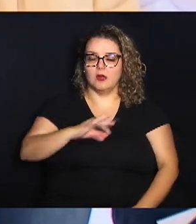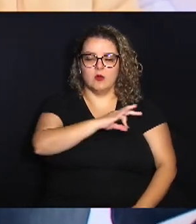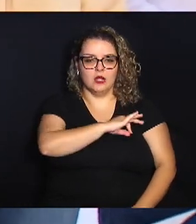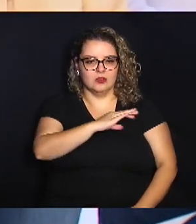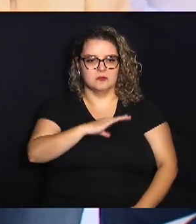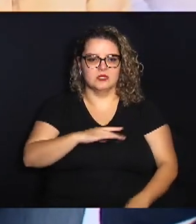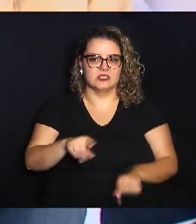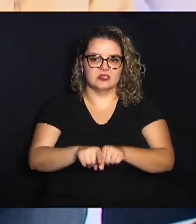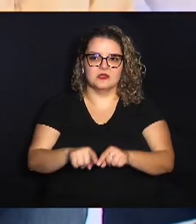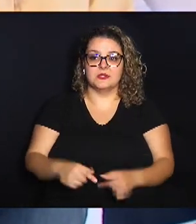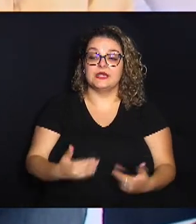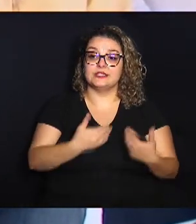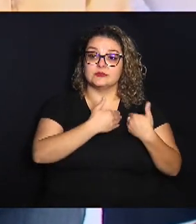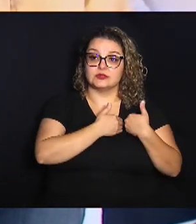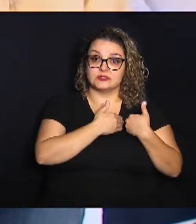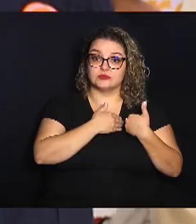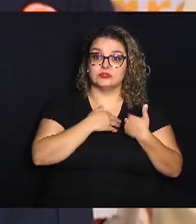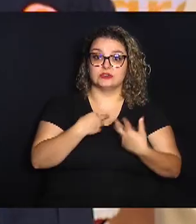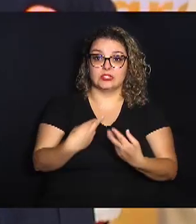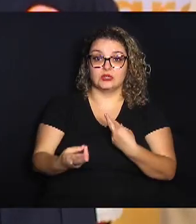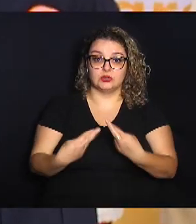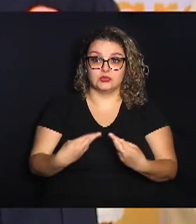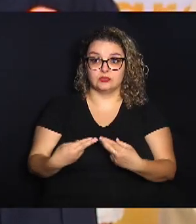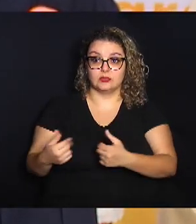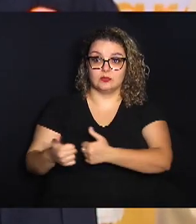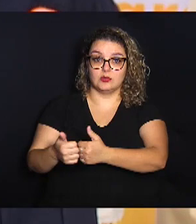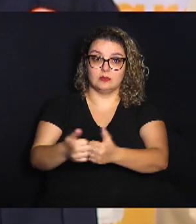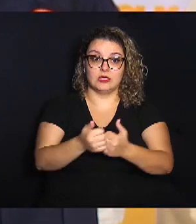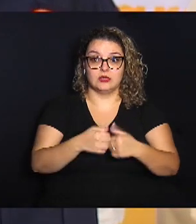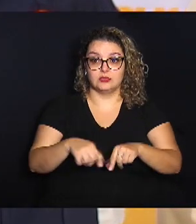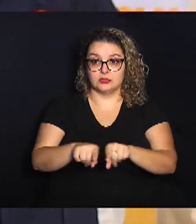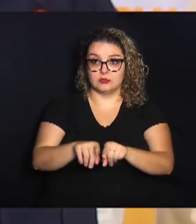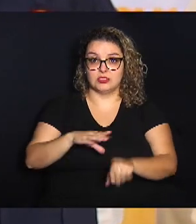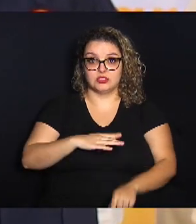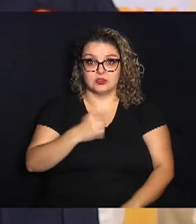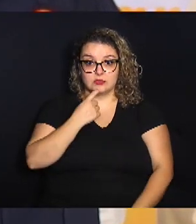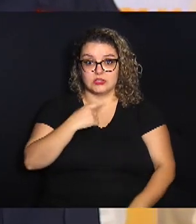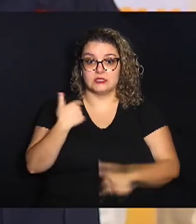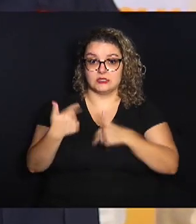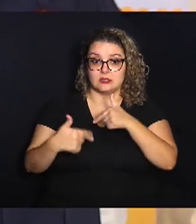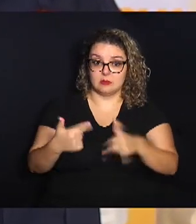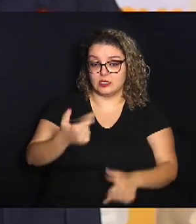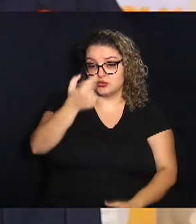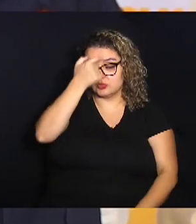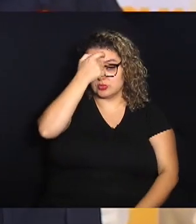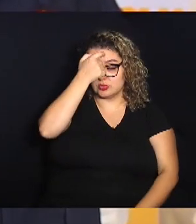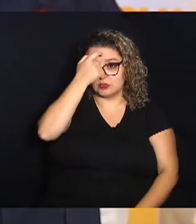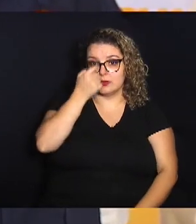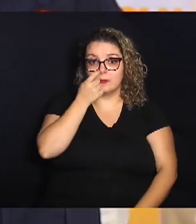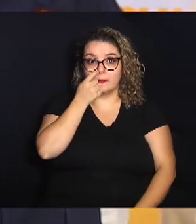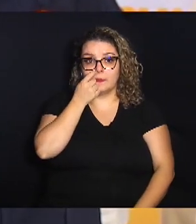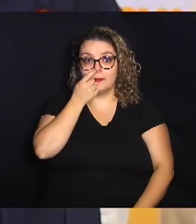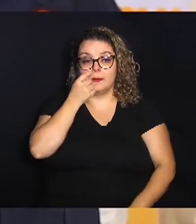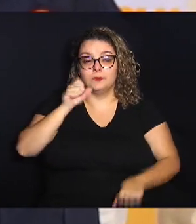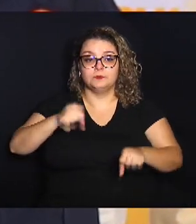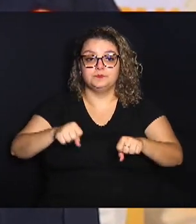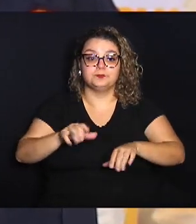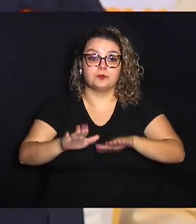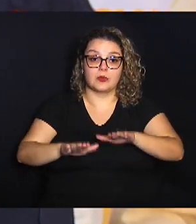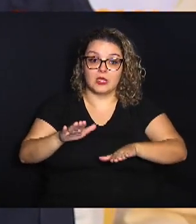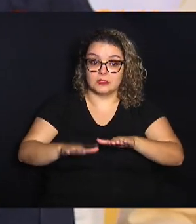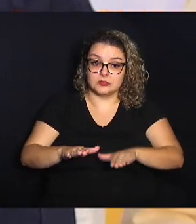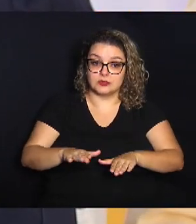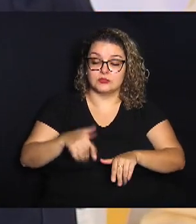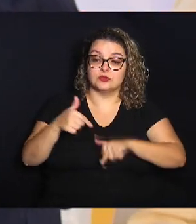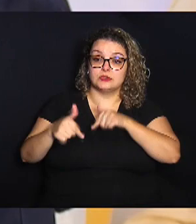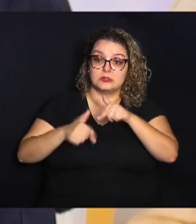pelas rodovias aqui que cruzam Campinas também. É esse trabalho de conscientização. O motociclista, muitas vezes, aqueles que